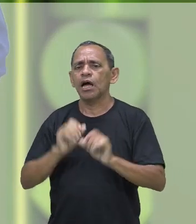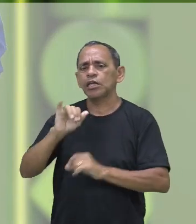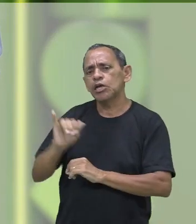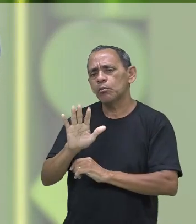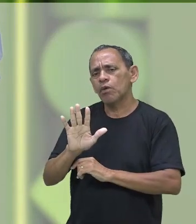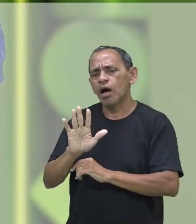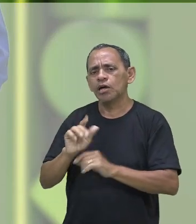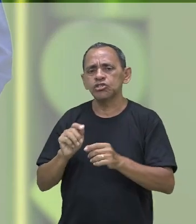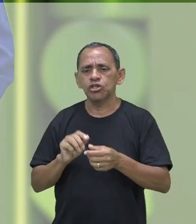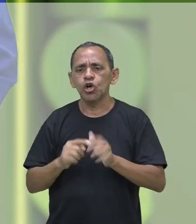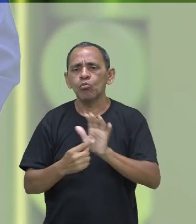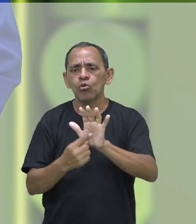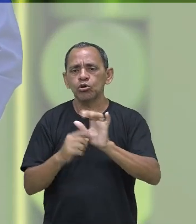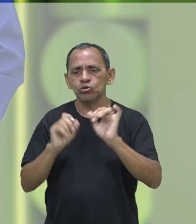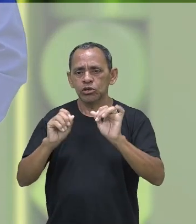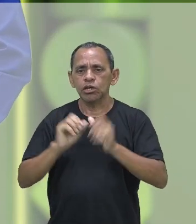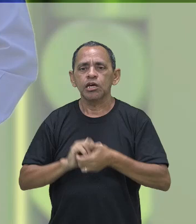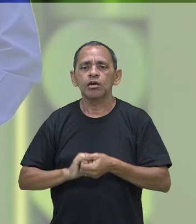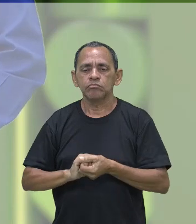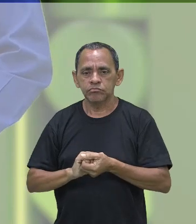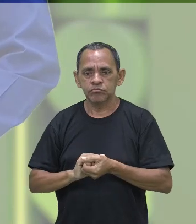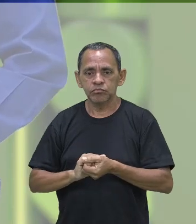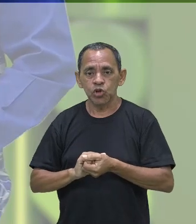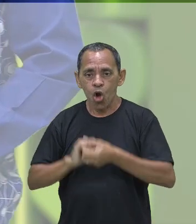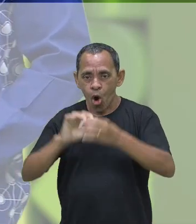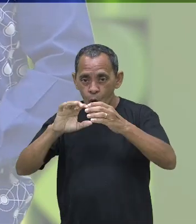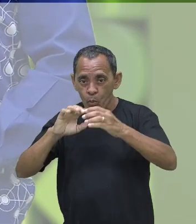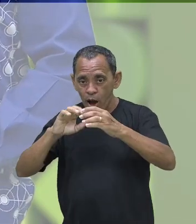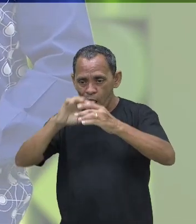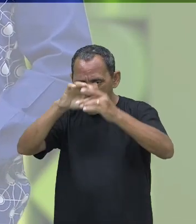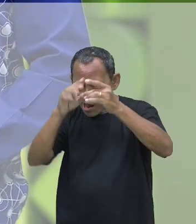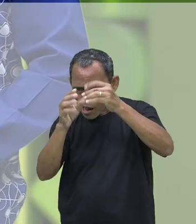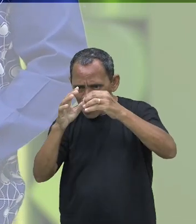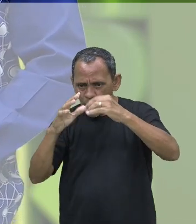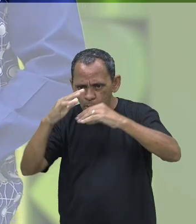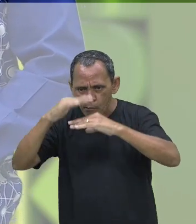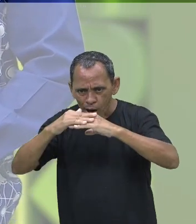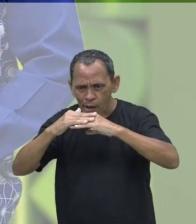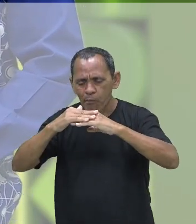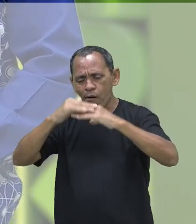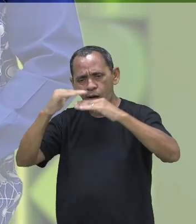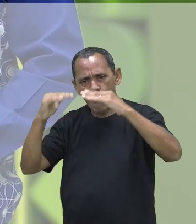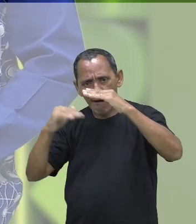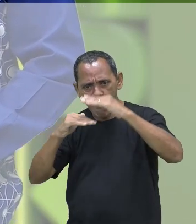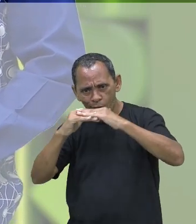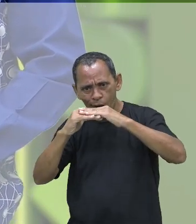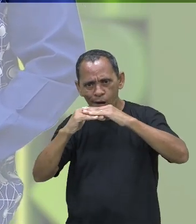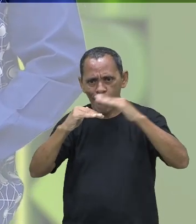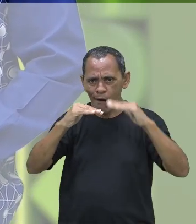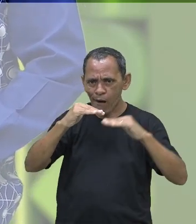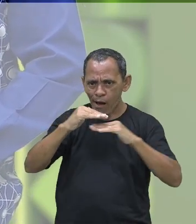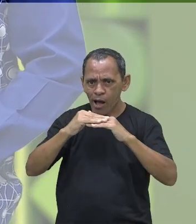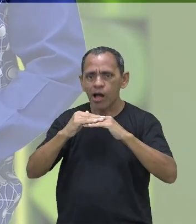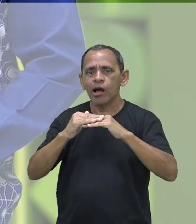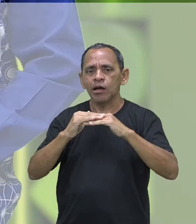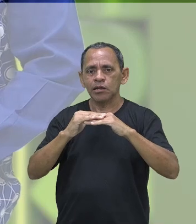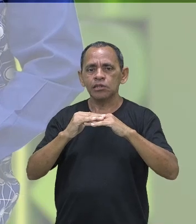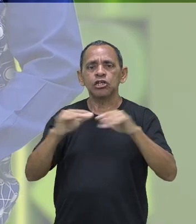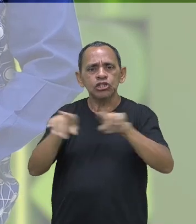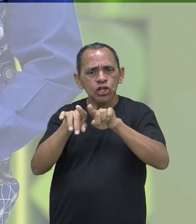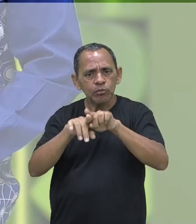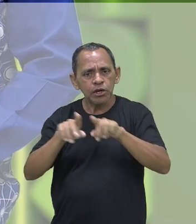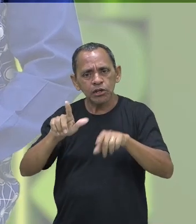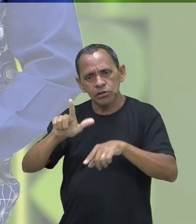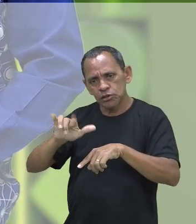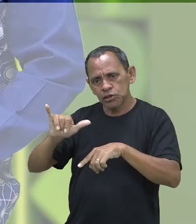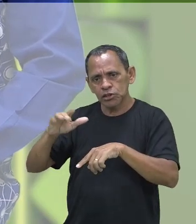essa bicamada lipídica, em que eu tenho fosfolipídios que vão ter contato com o